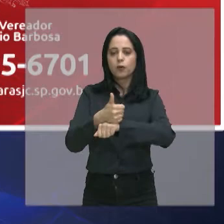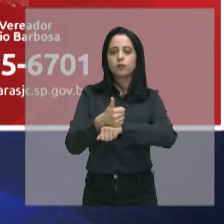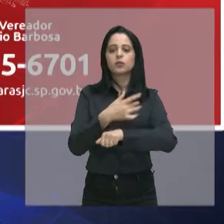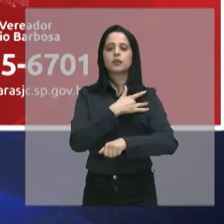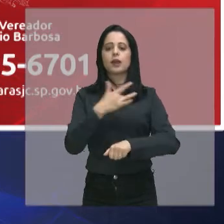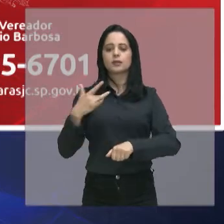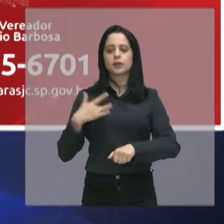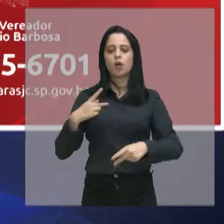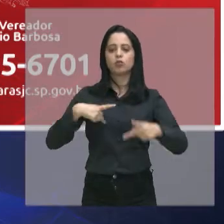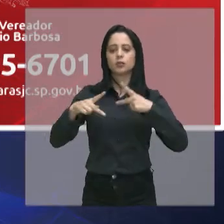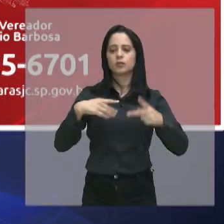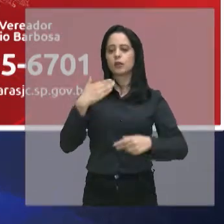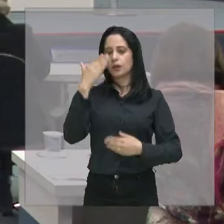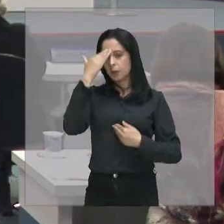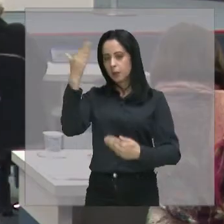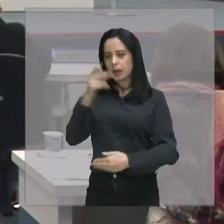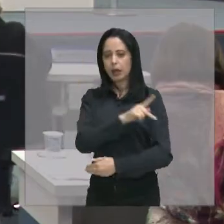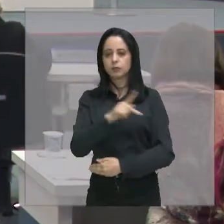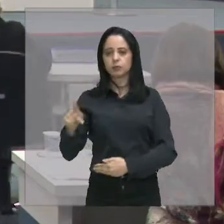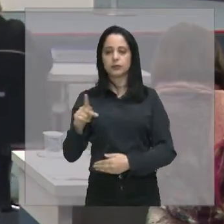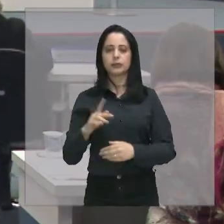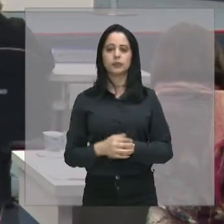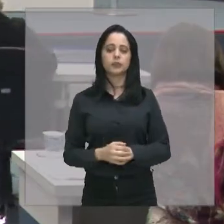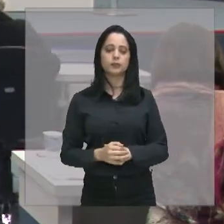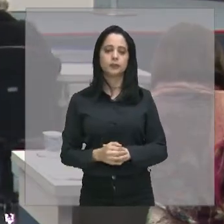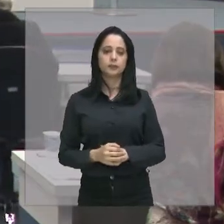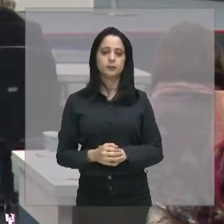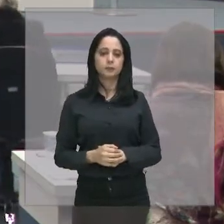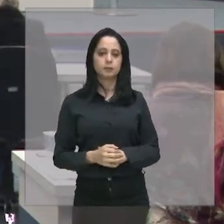obrigado, presidente. Fique com Deus.